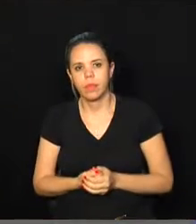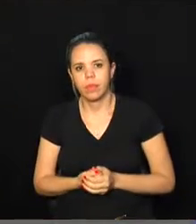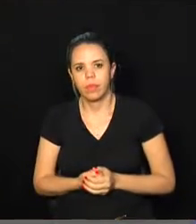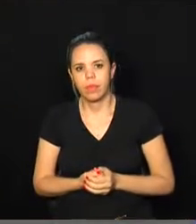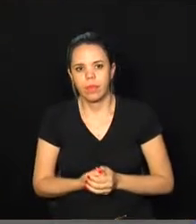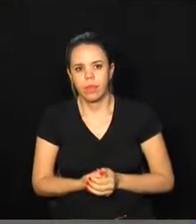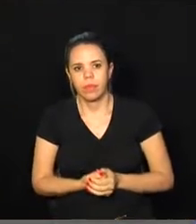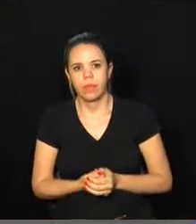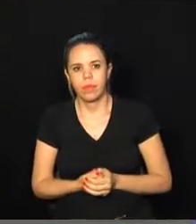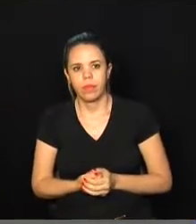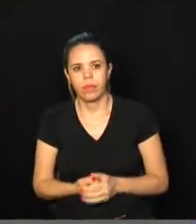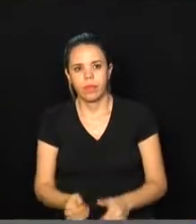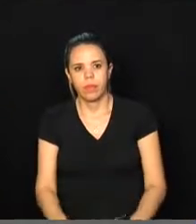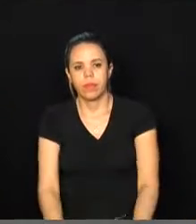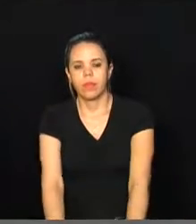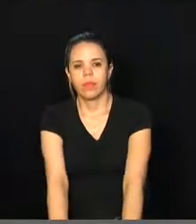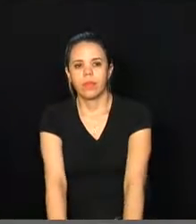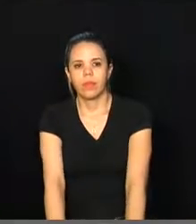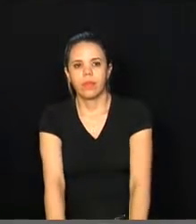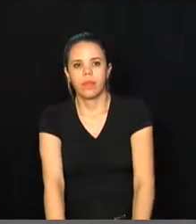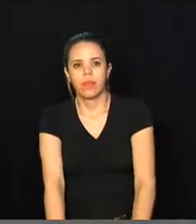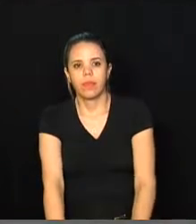Boa tarde a todos.